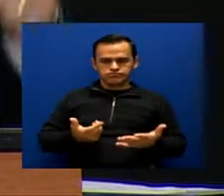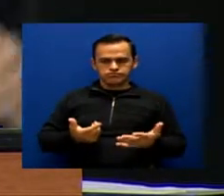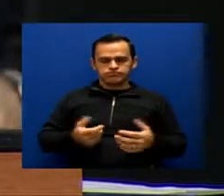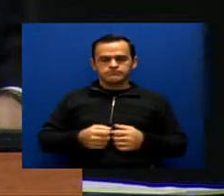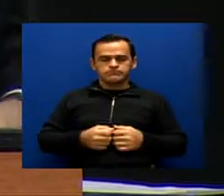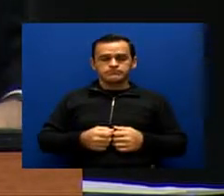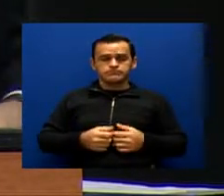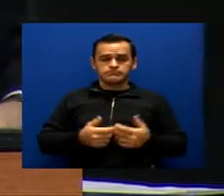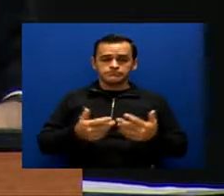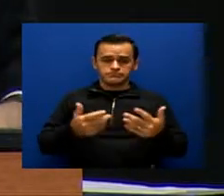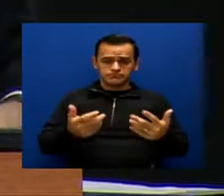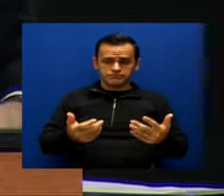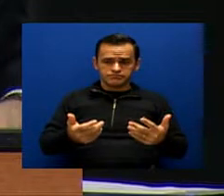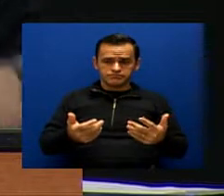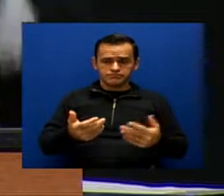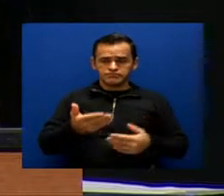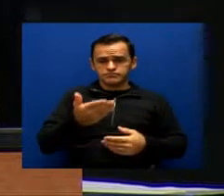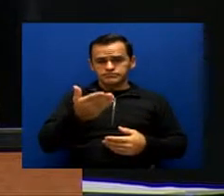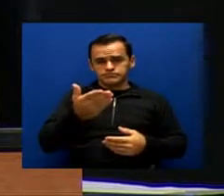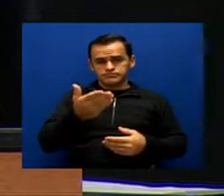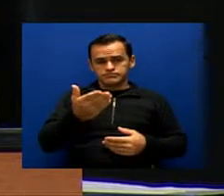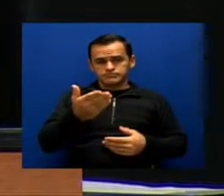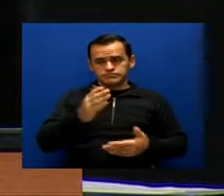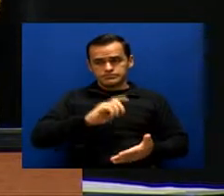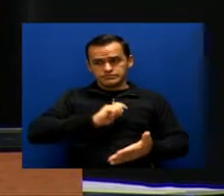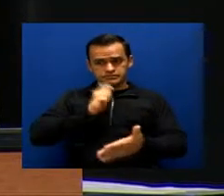pasmem os senhores e a senhora,